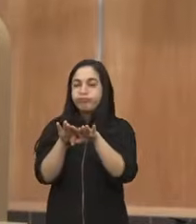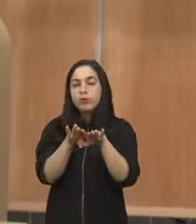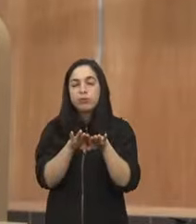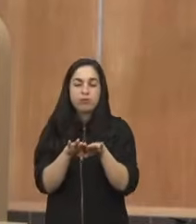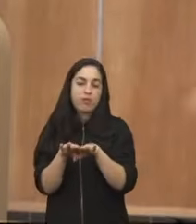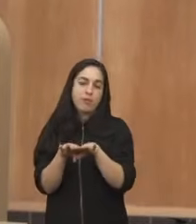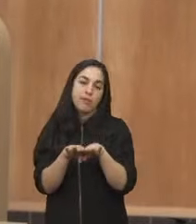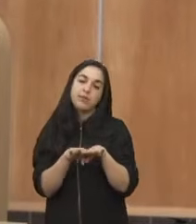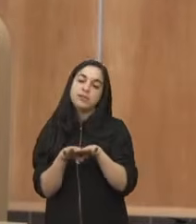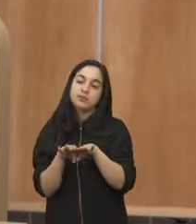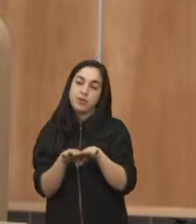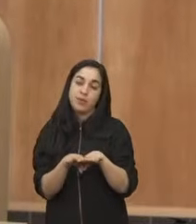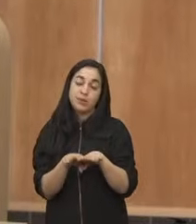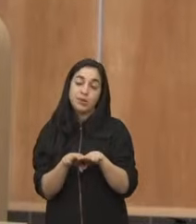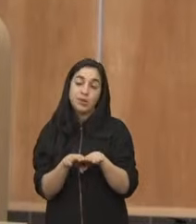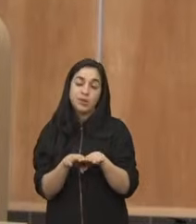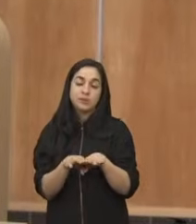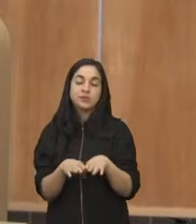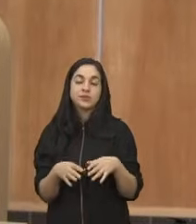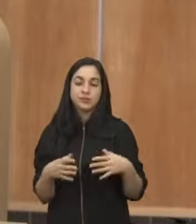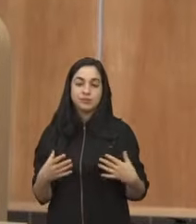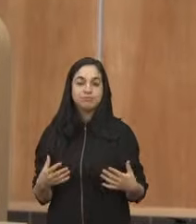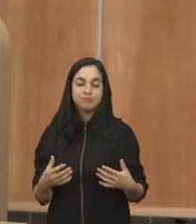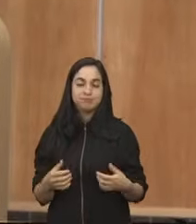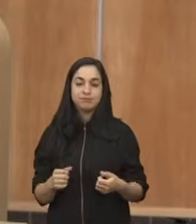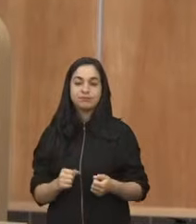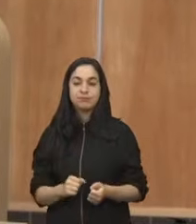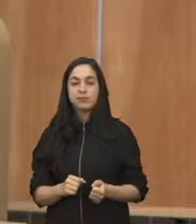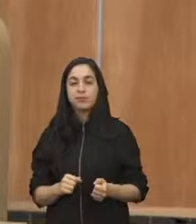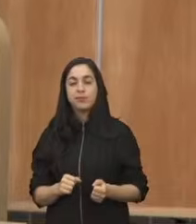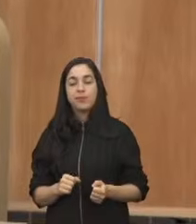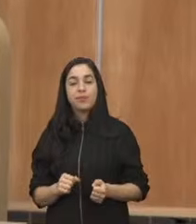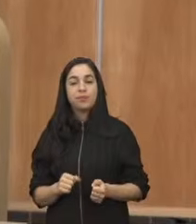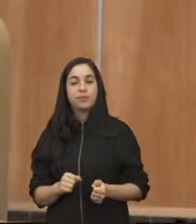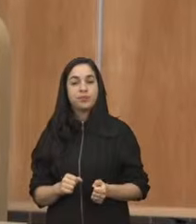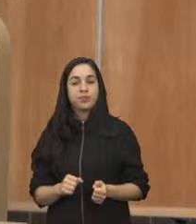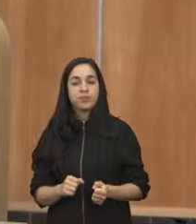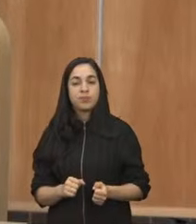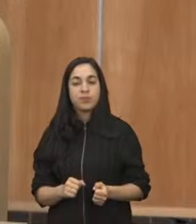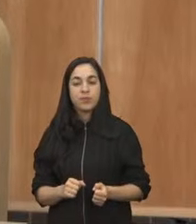na mesma vibe, como diz o ditado. Então,